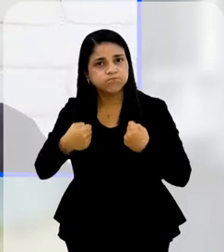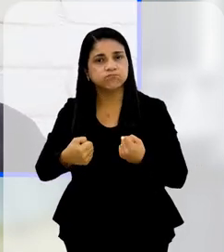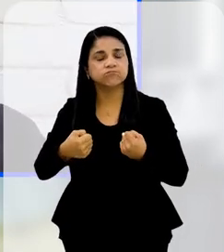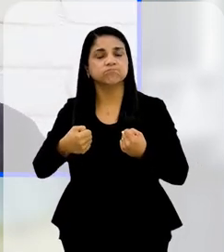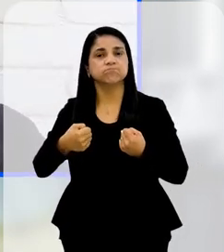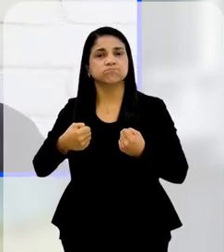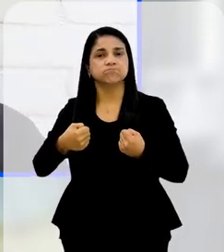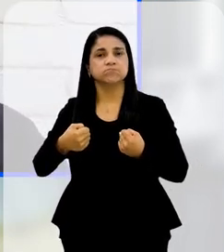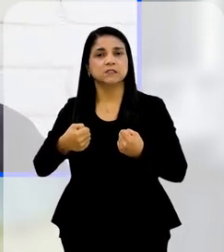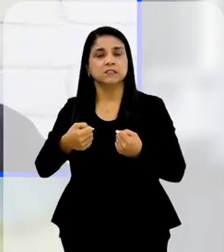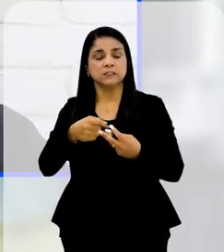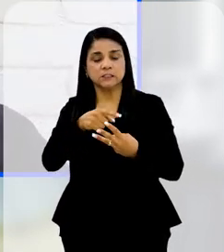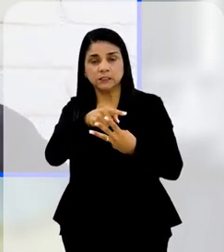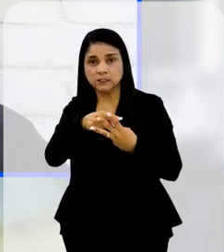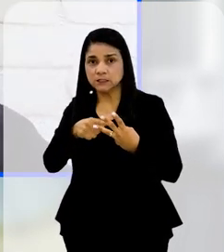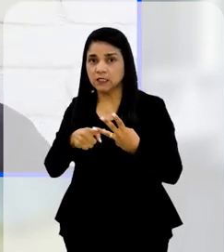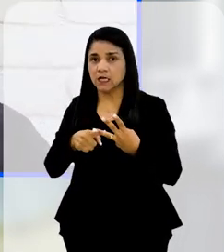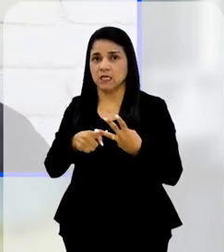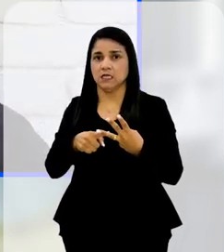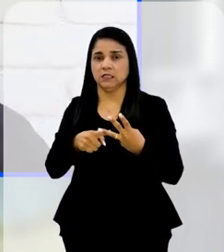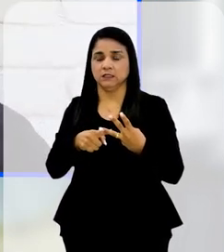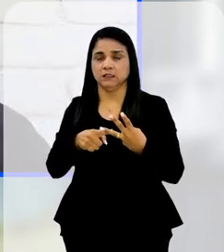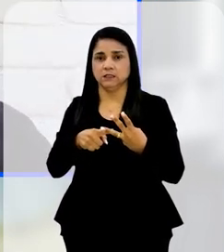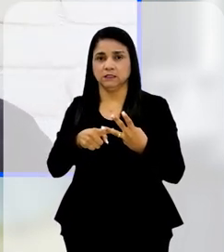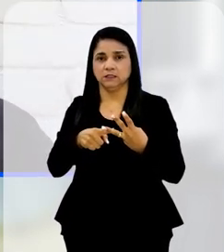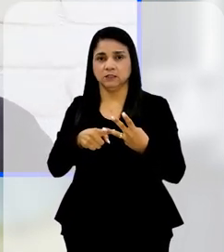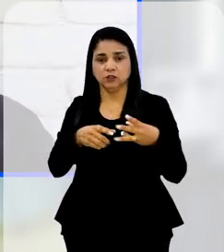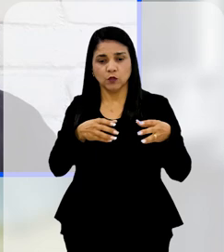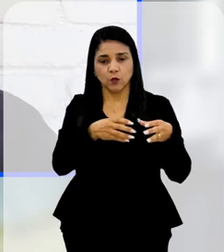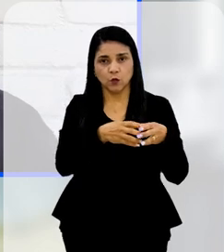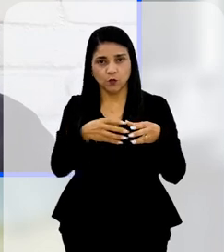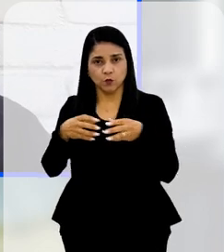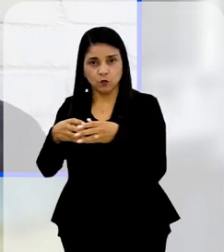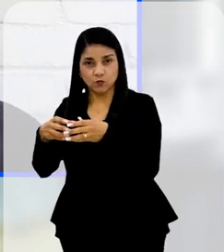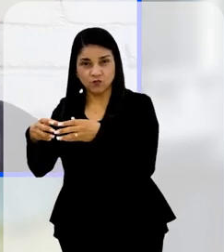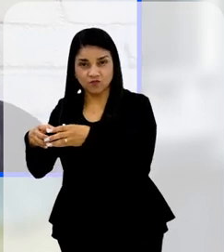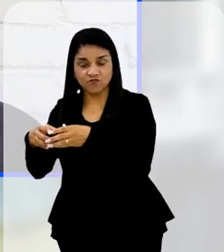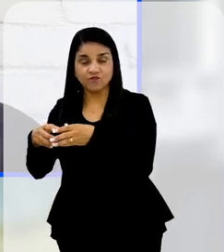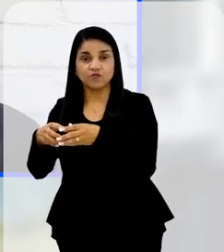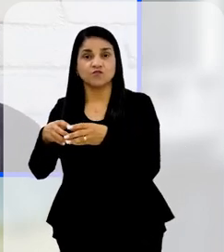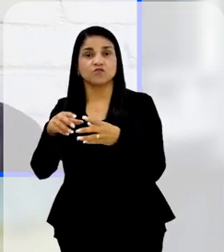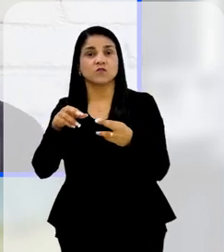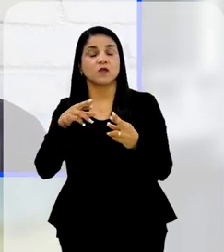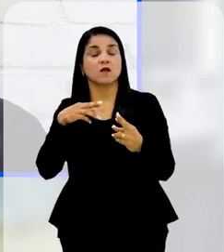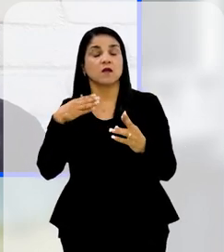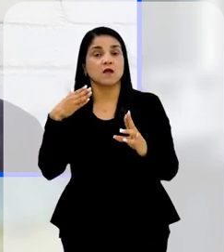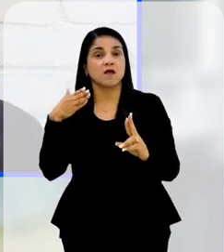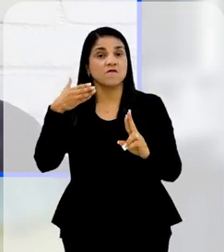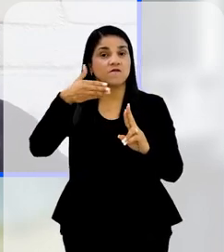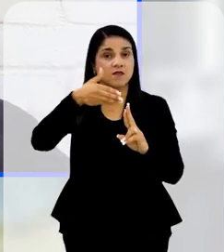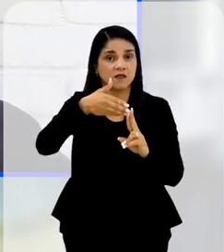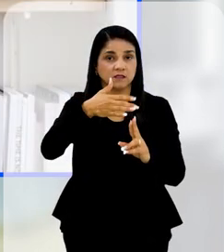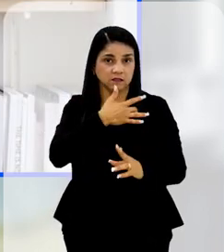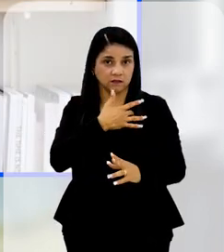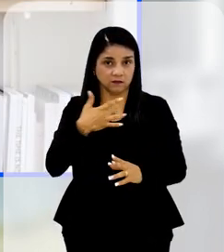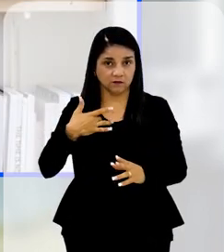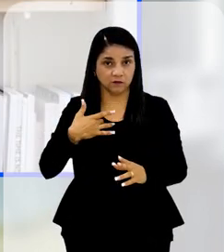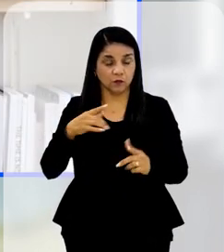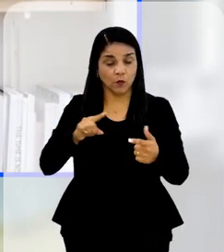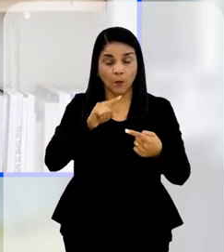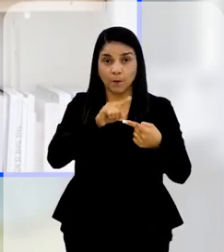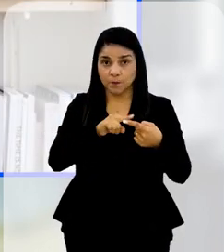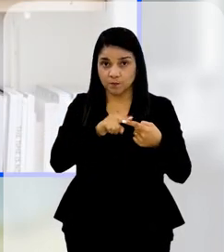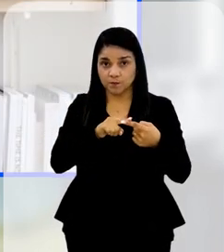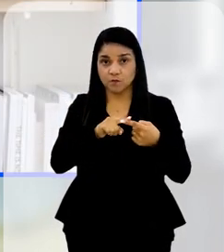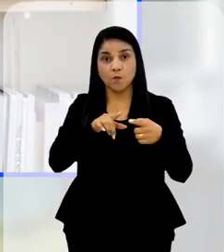frentes com relação ao sistema de saúde. A primeira frente era dentro do próprio movimento estudantil e dentro da própria Faculdade